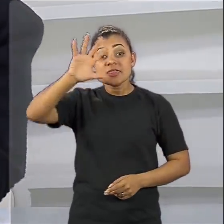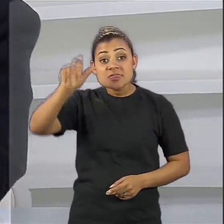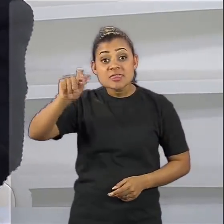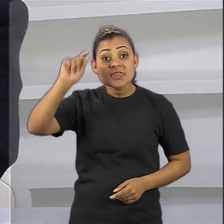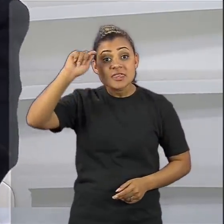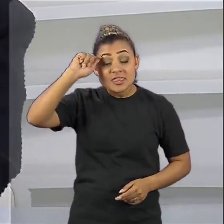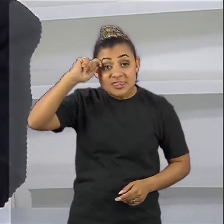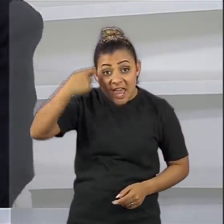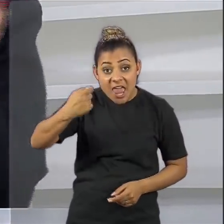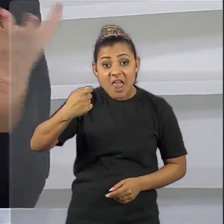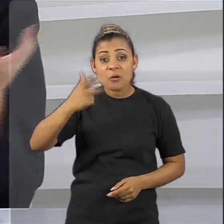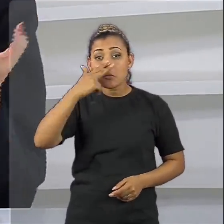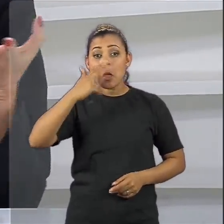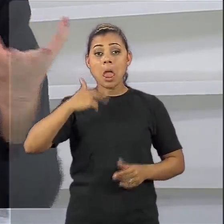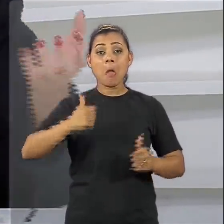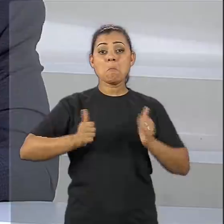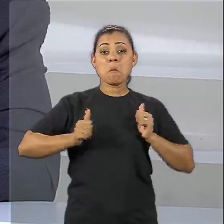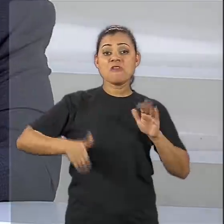por negro, né?